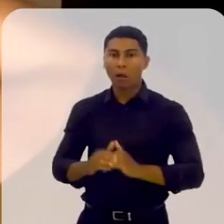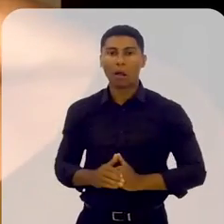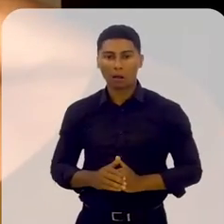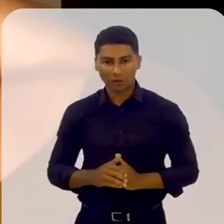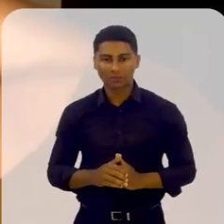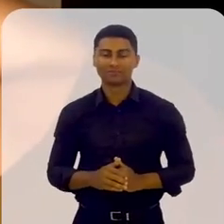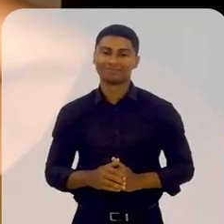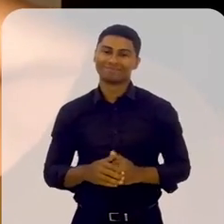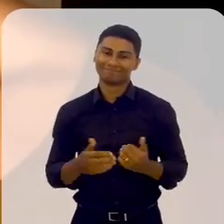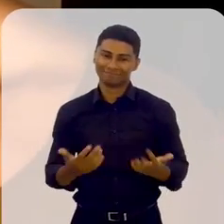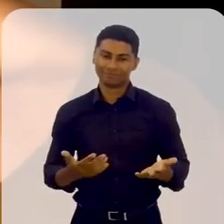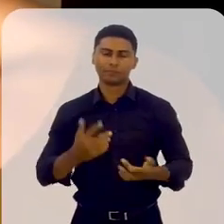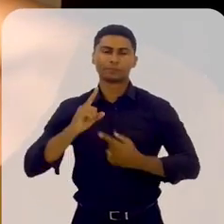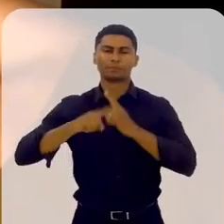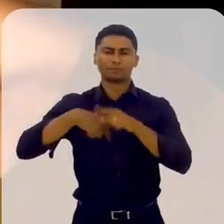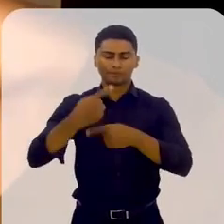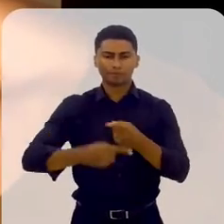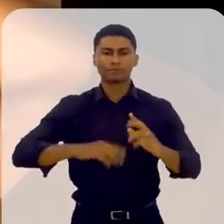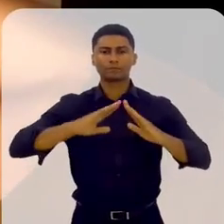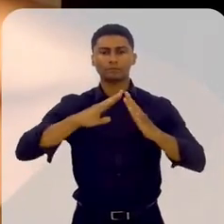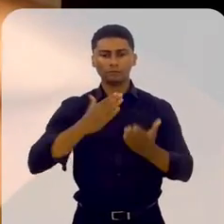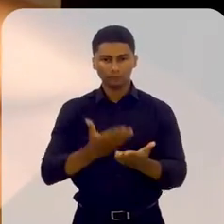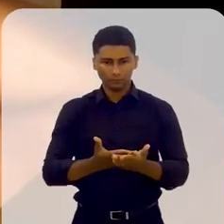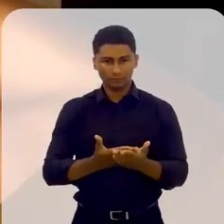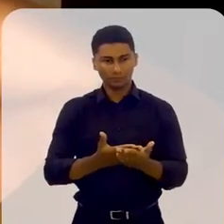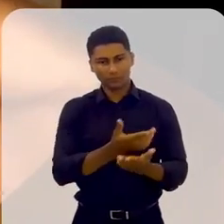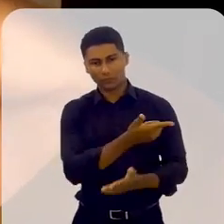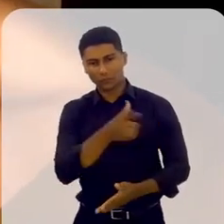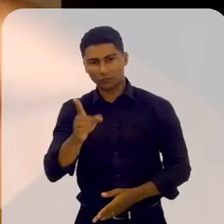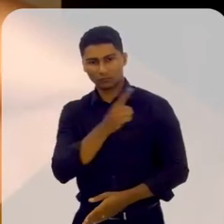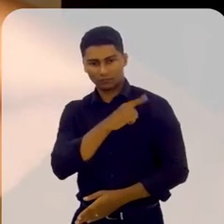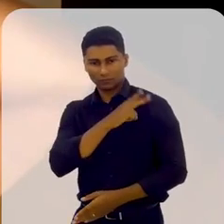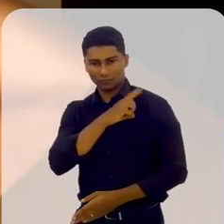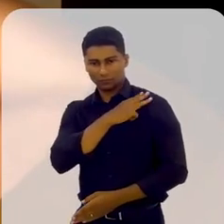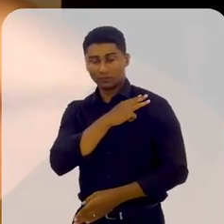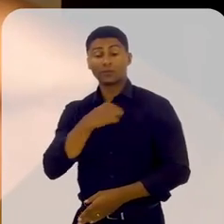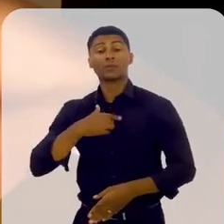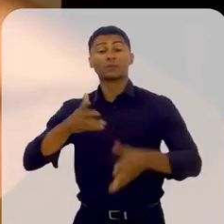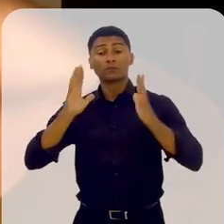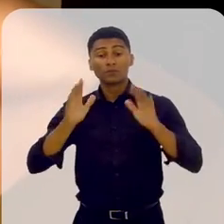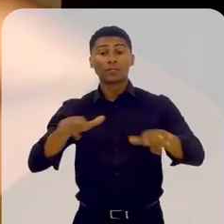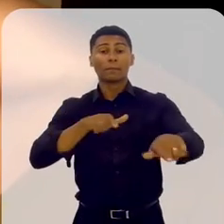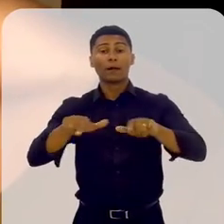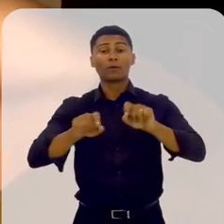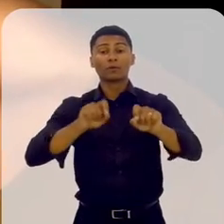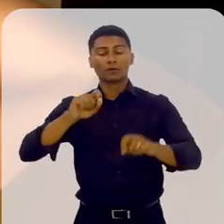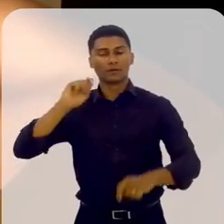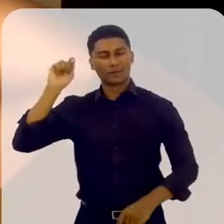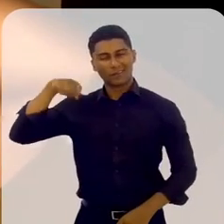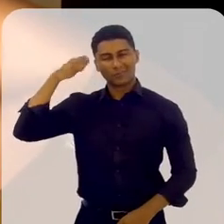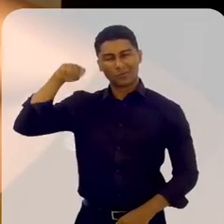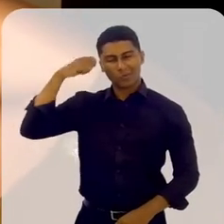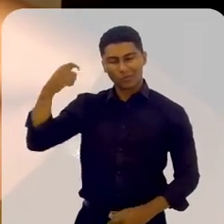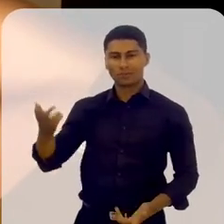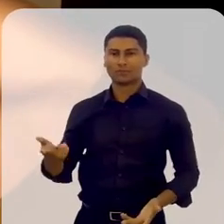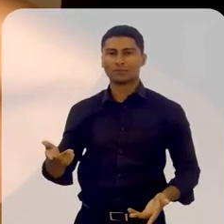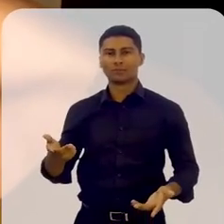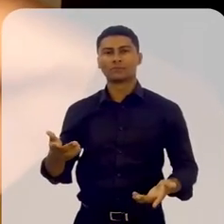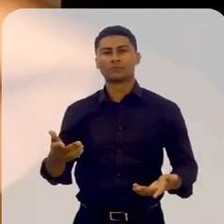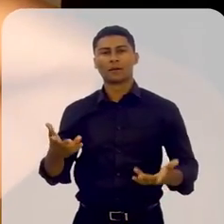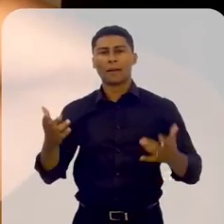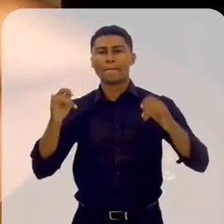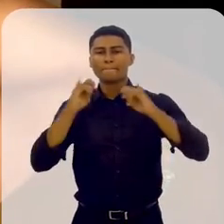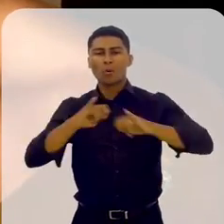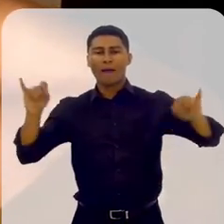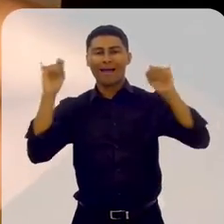Drayton. No segundo colégio, eu já trabalhava como ator. Eu entrei já trabalhava com